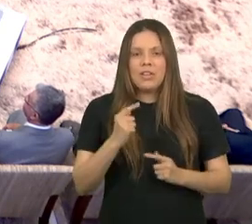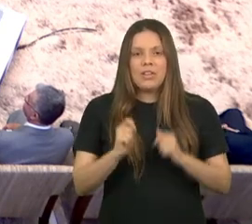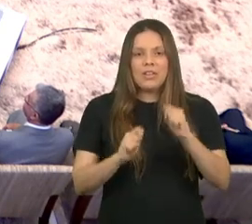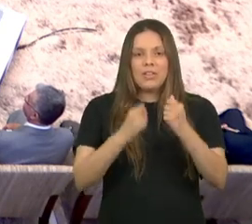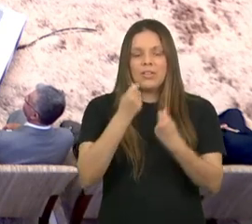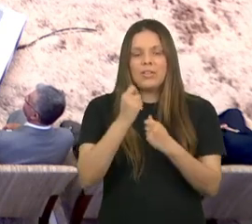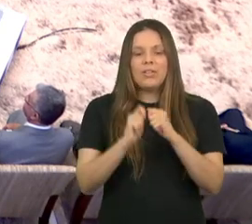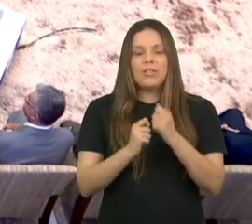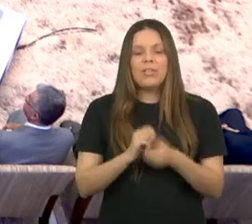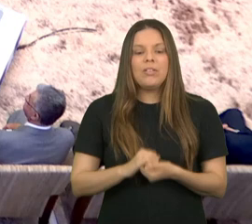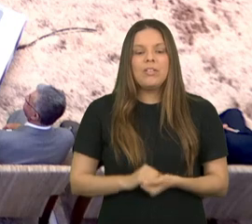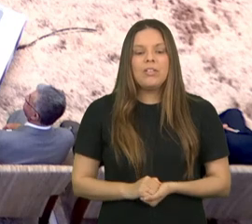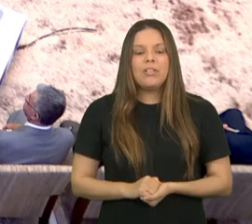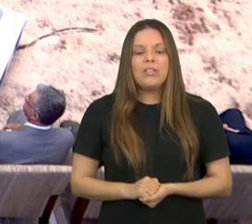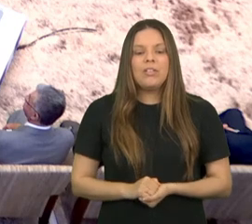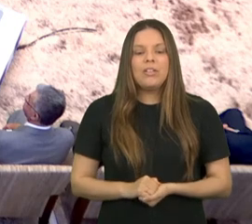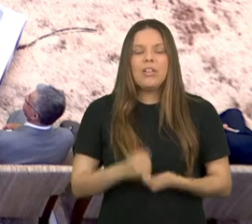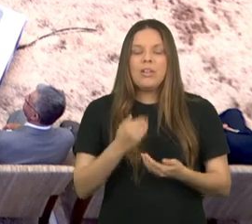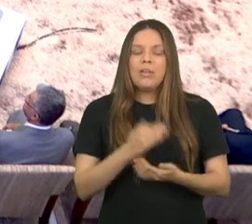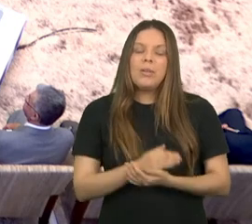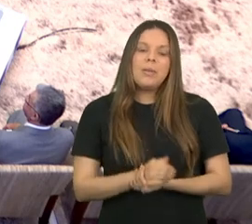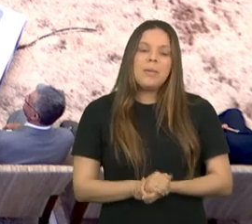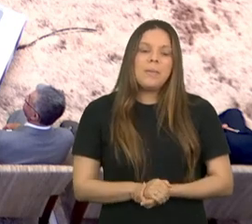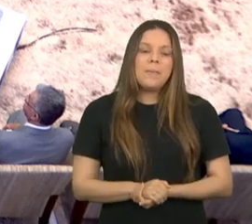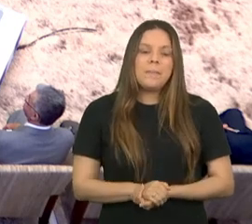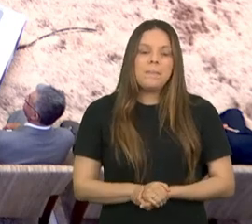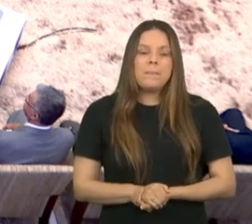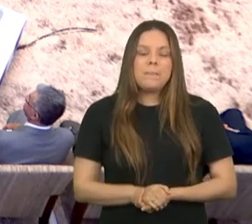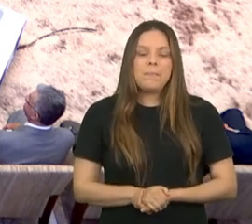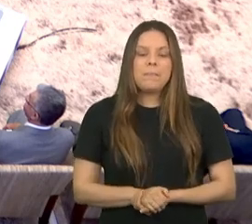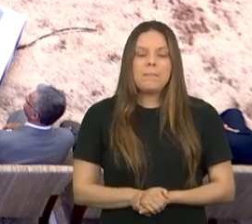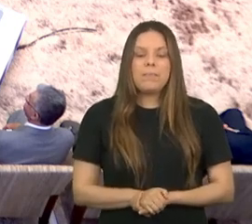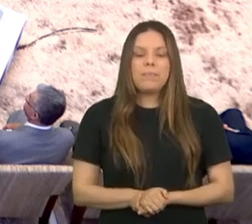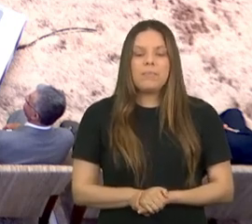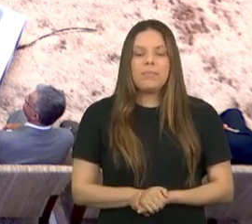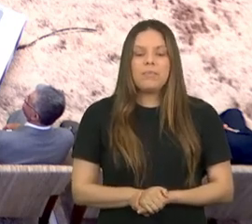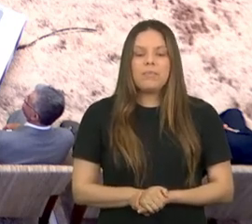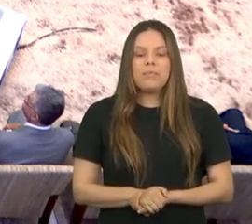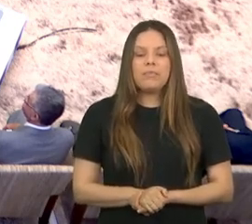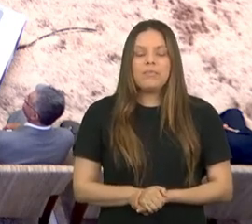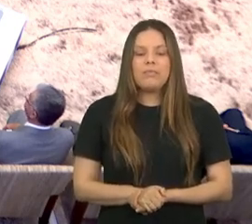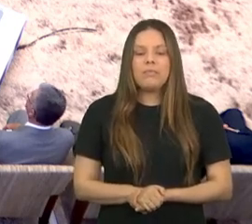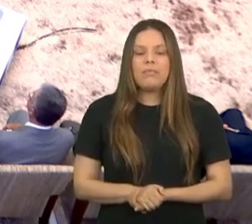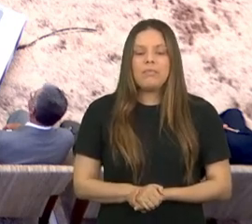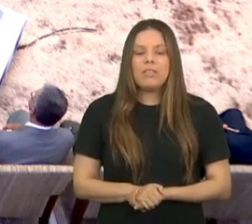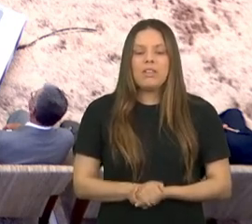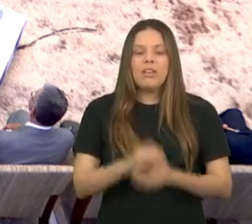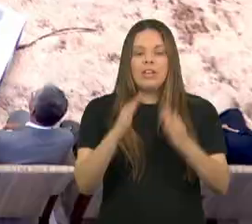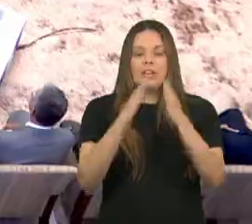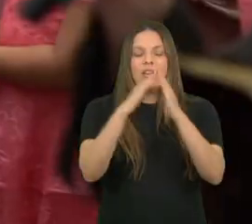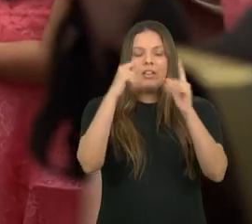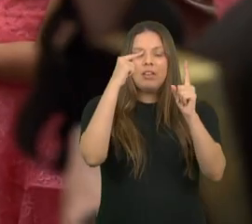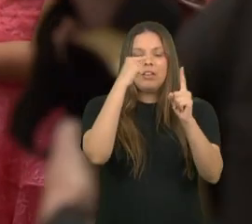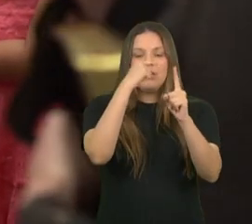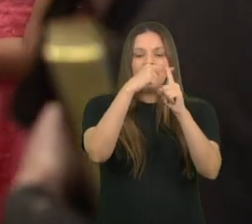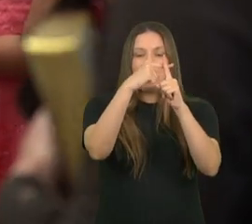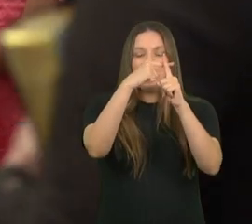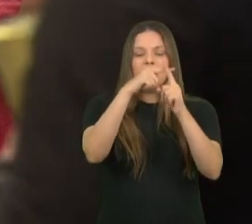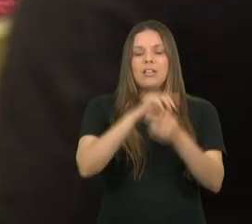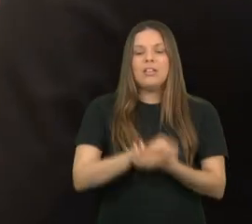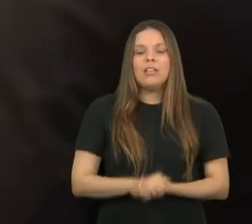tia Deb também. Amém? Irmã Márcia, obrigado. A igreja de Recife,